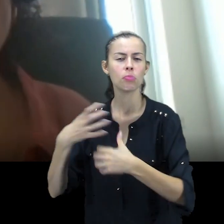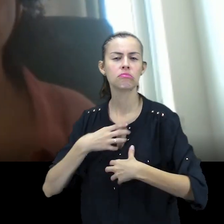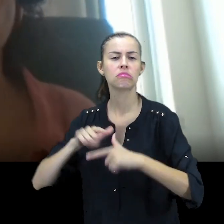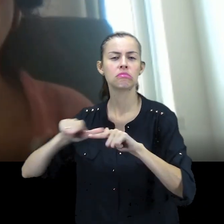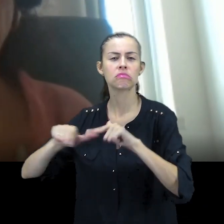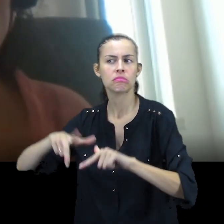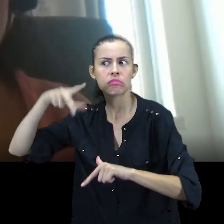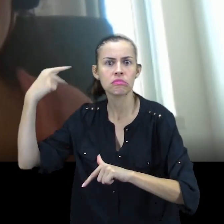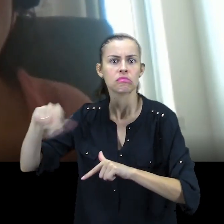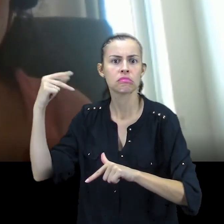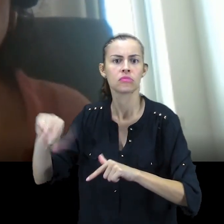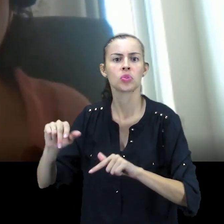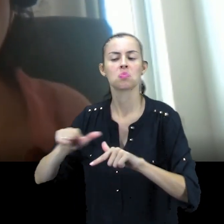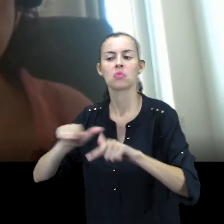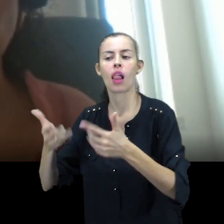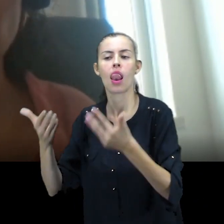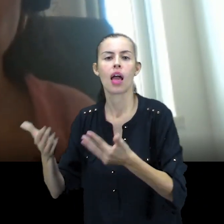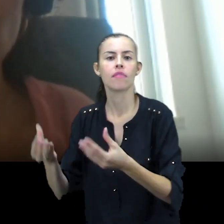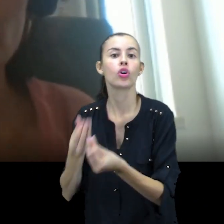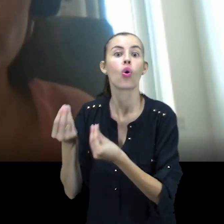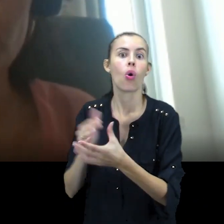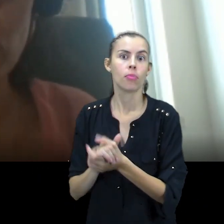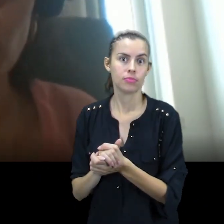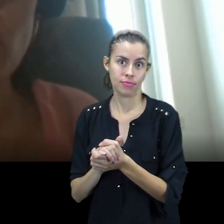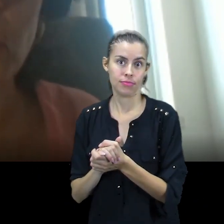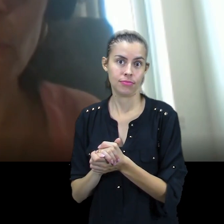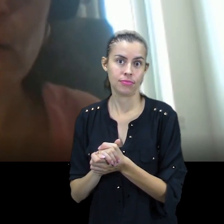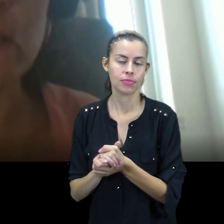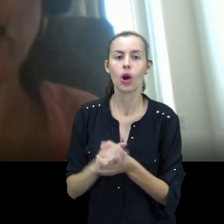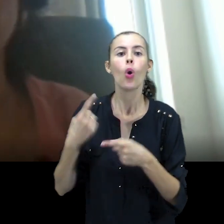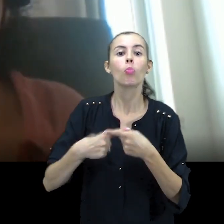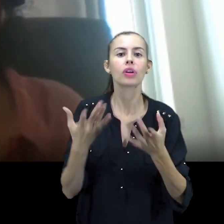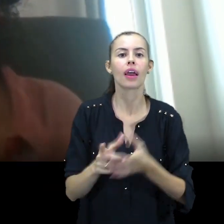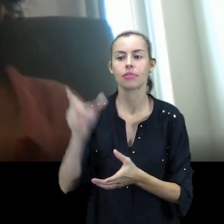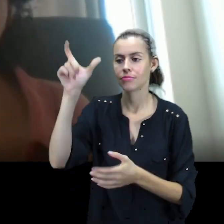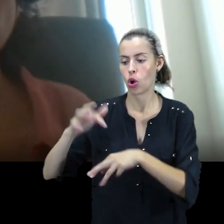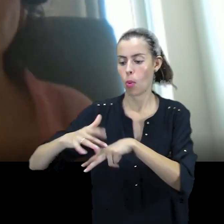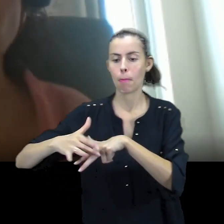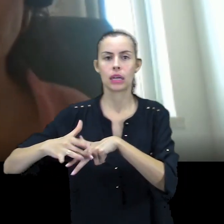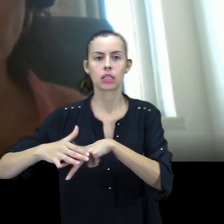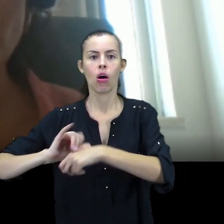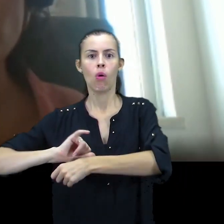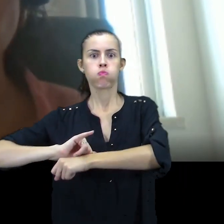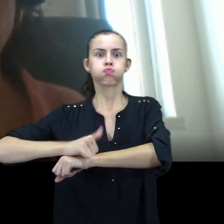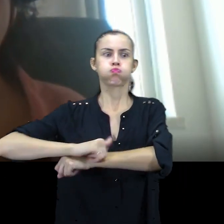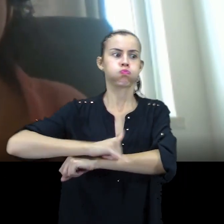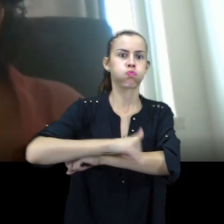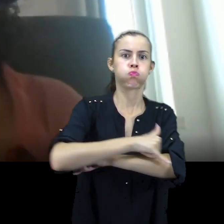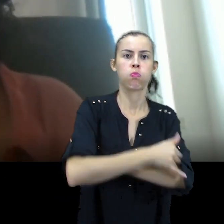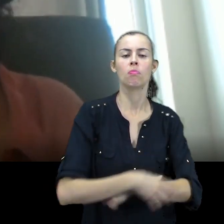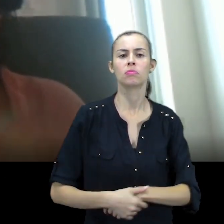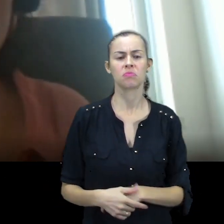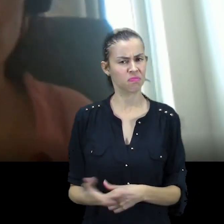Então, isso aí é uma prática de saúde, de atenção à saúde, que o estudante faz dentro do hospital universitário. Mas como é que a gente pode propor isso de uma maneira